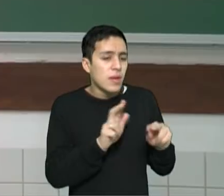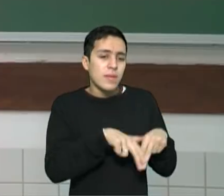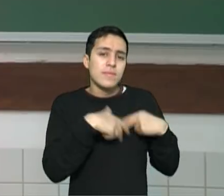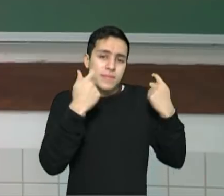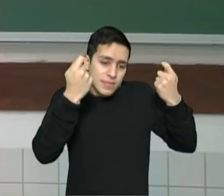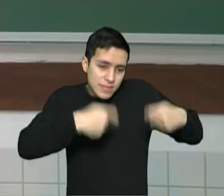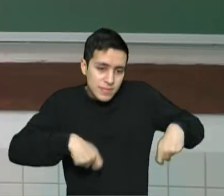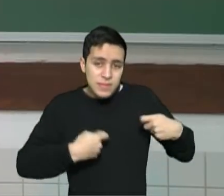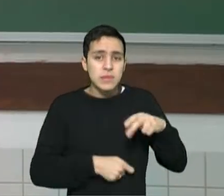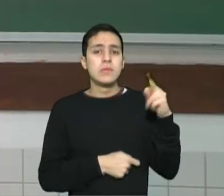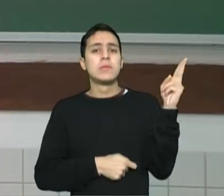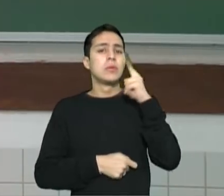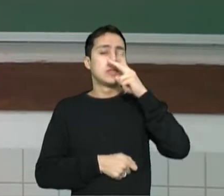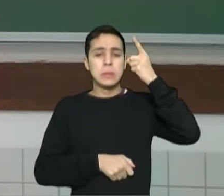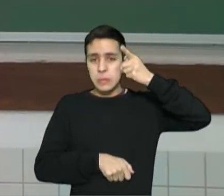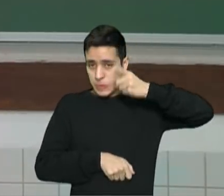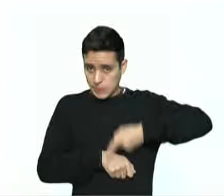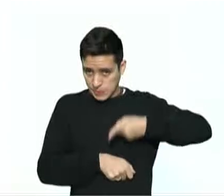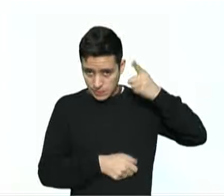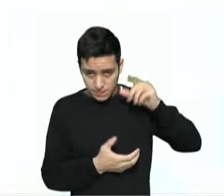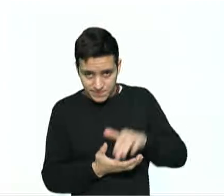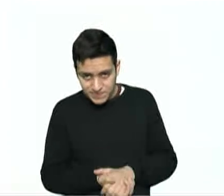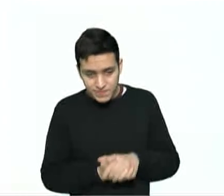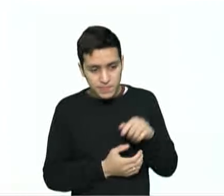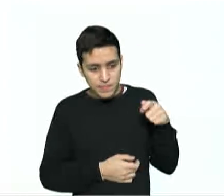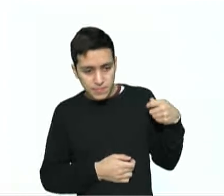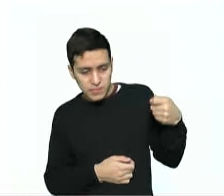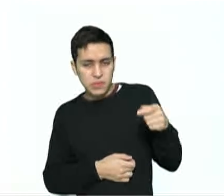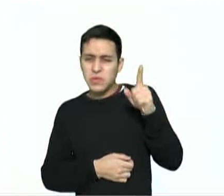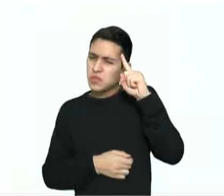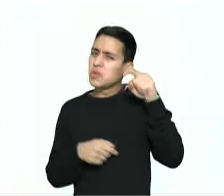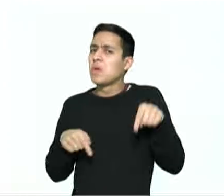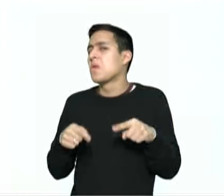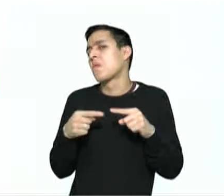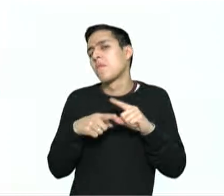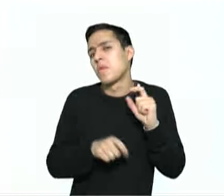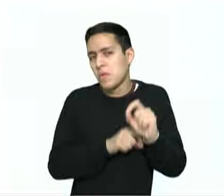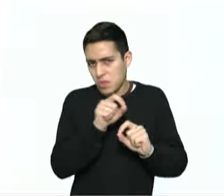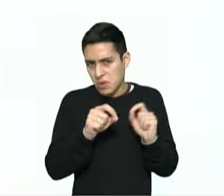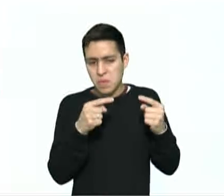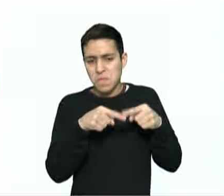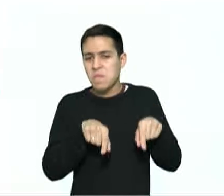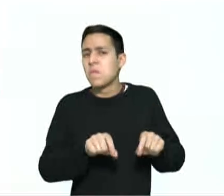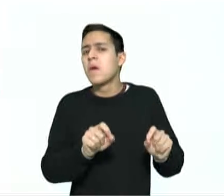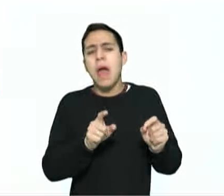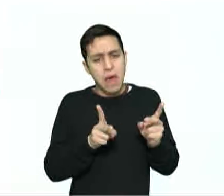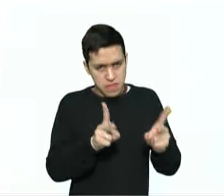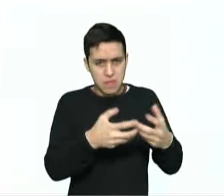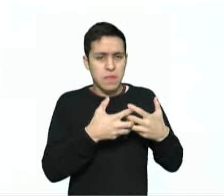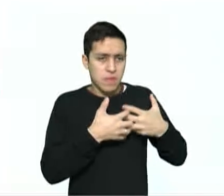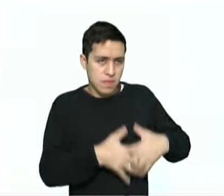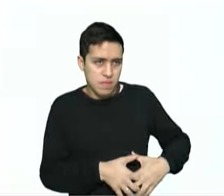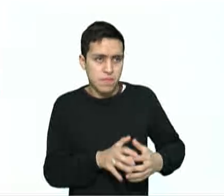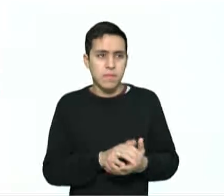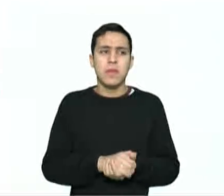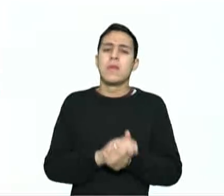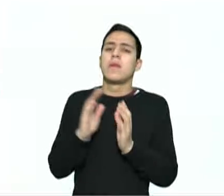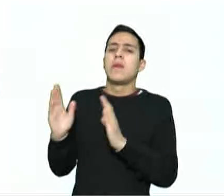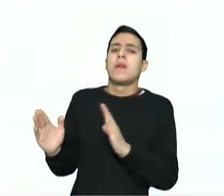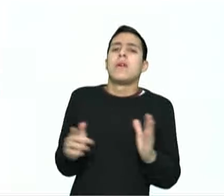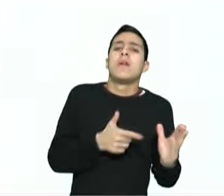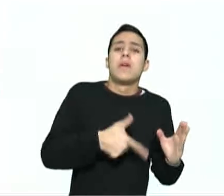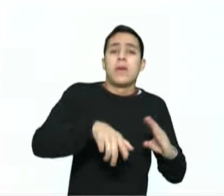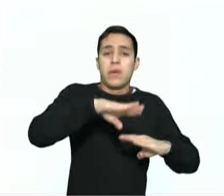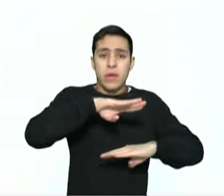necessidade emergencial. No que diz respeito a hoje em dia, ele está em funcionamento. Outra situação que nós vamos ter